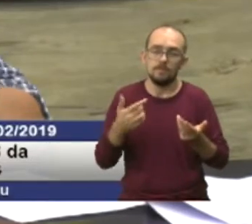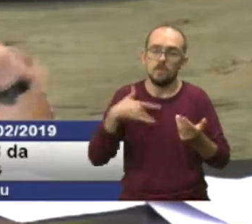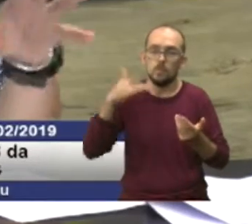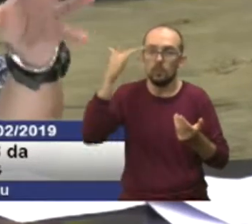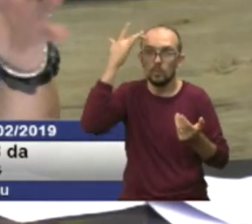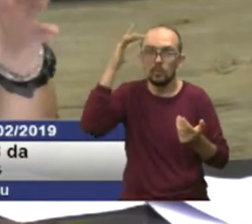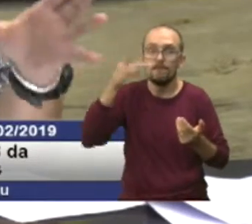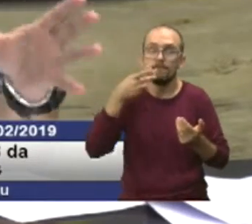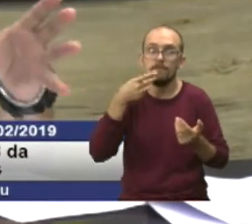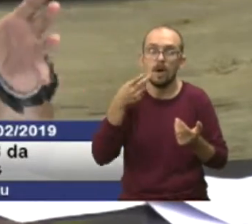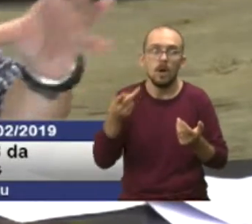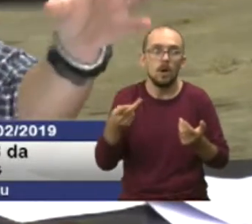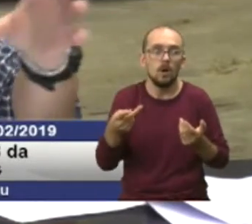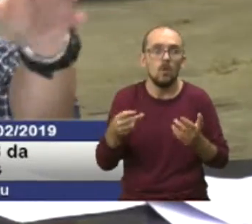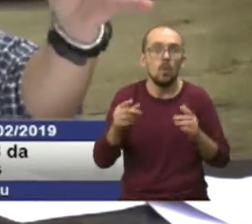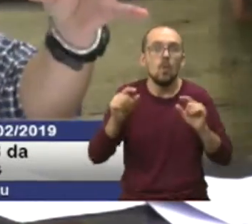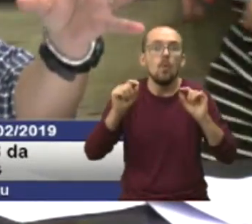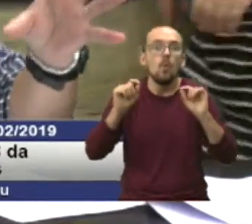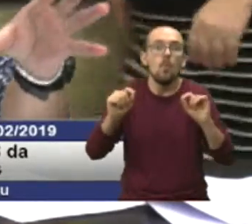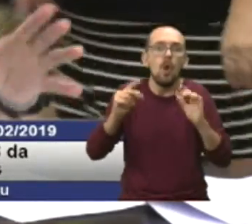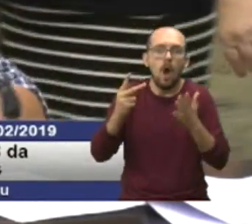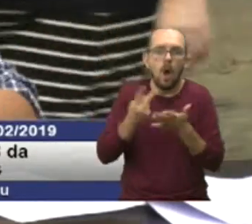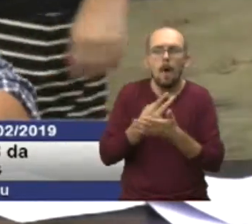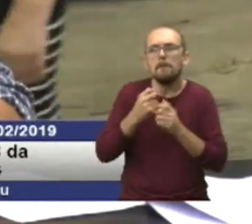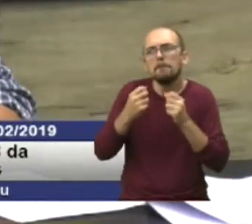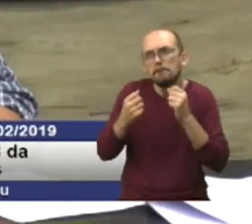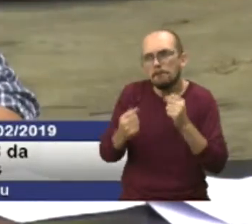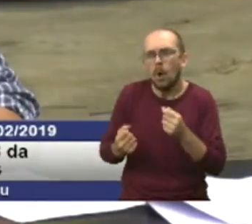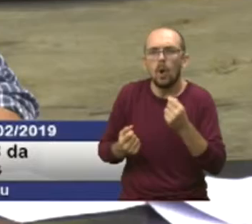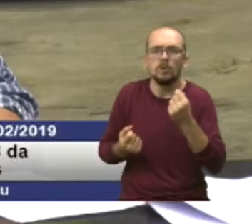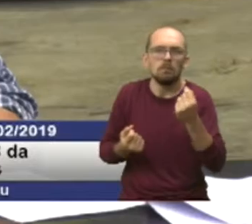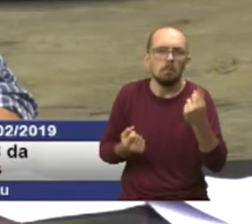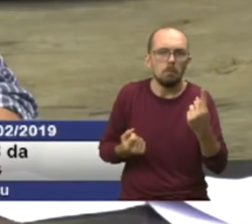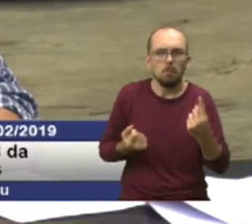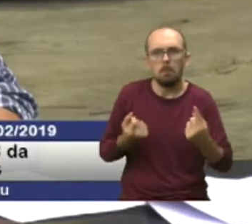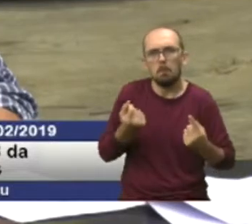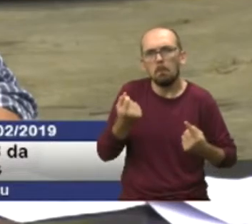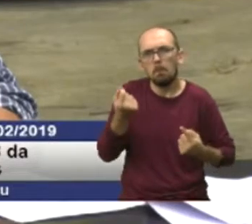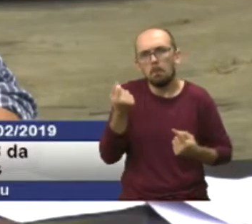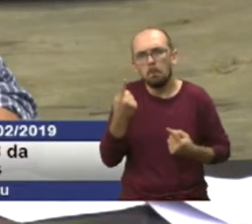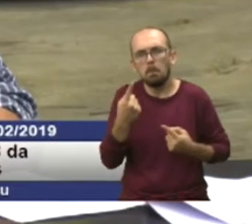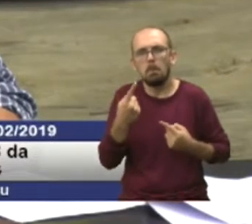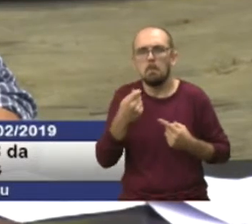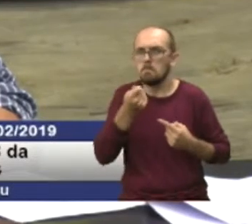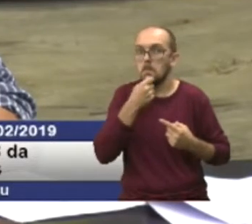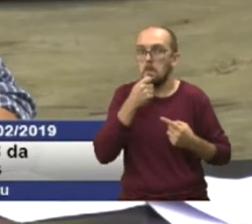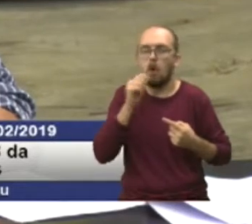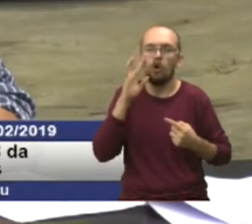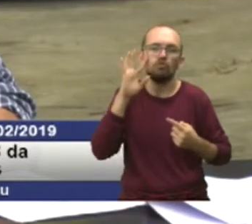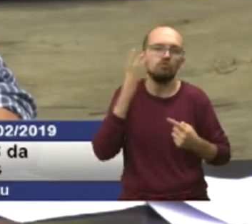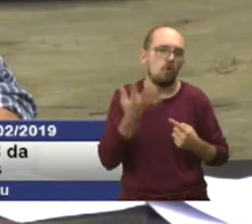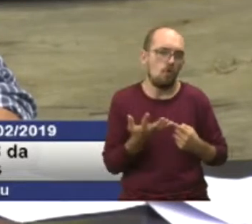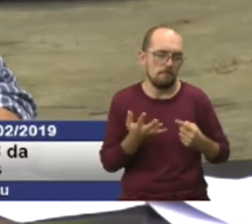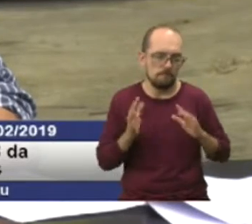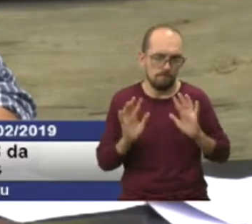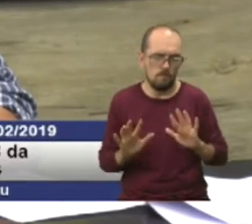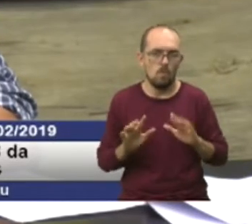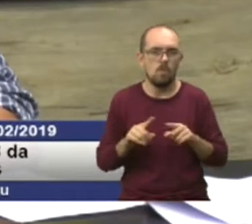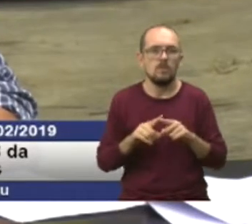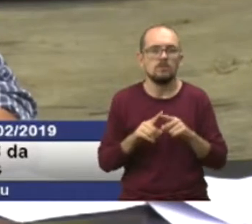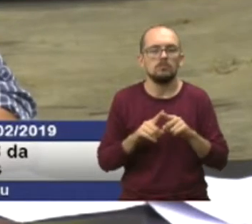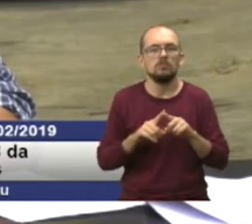para você, que pode ser que tenha alguns pontos aí que ainda não estejam sanados adequadamente.